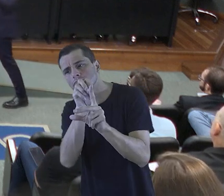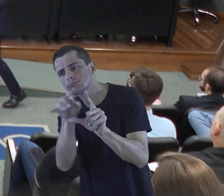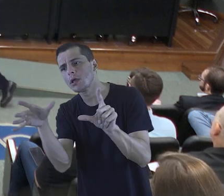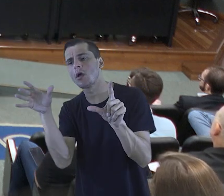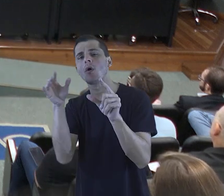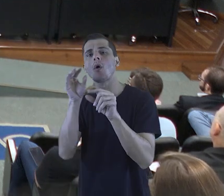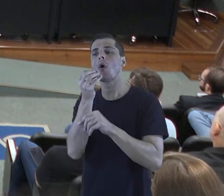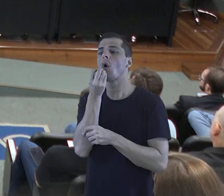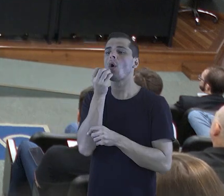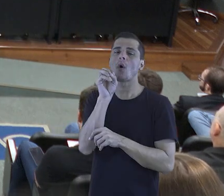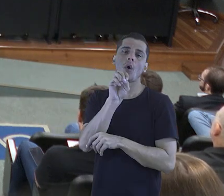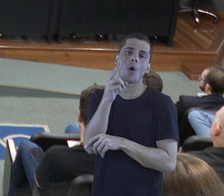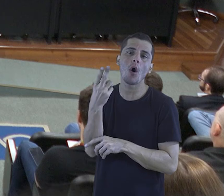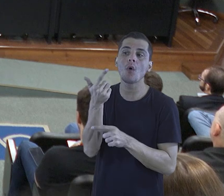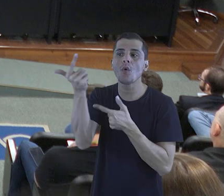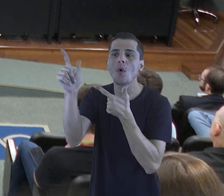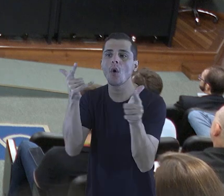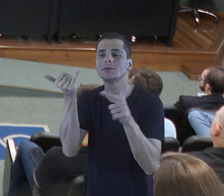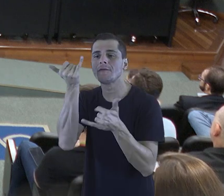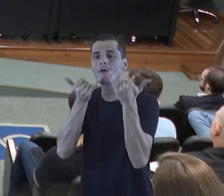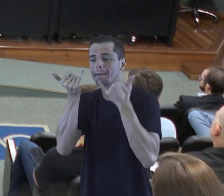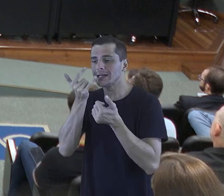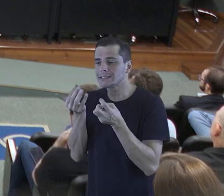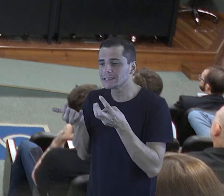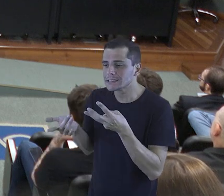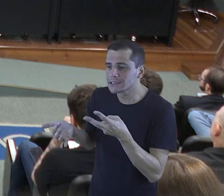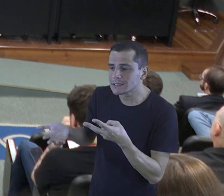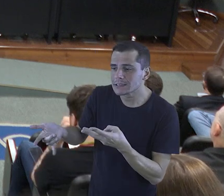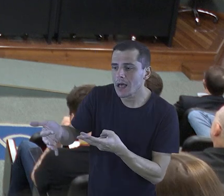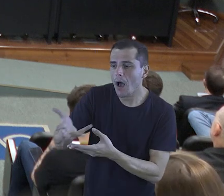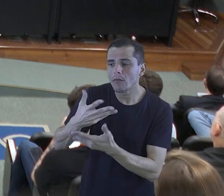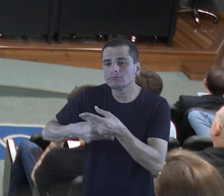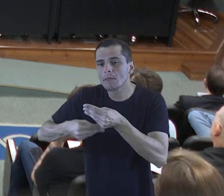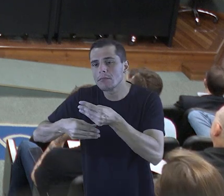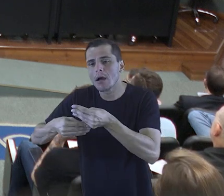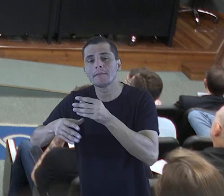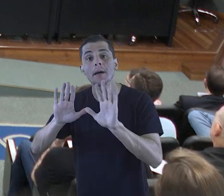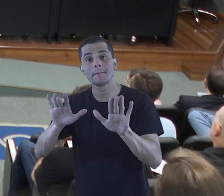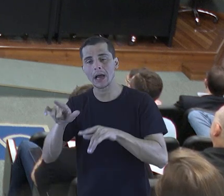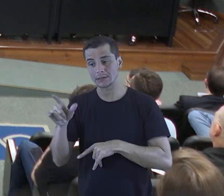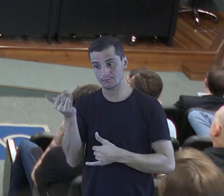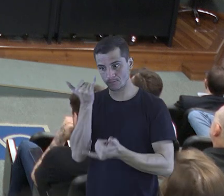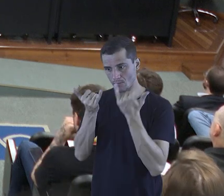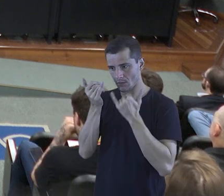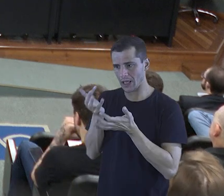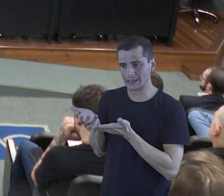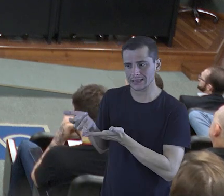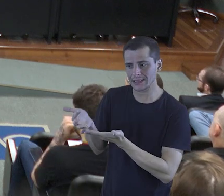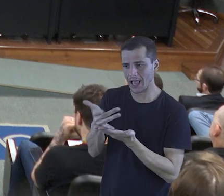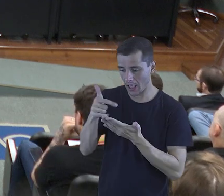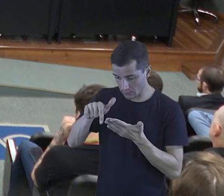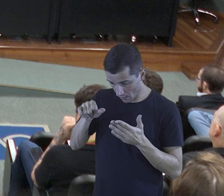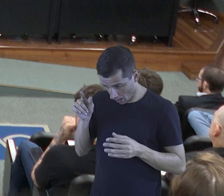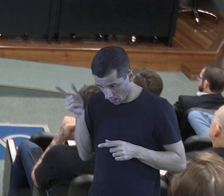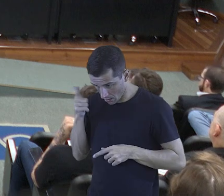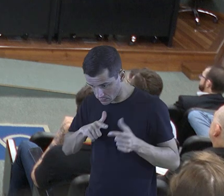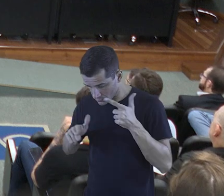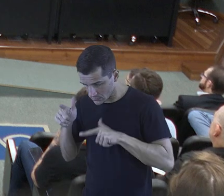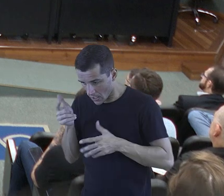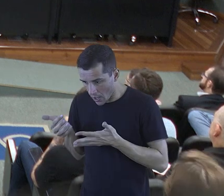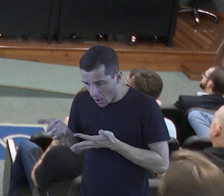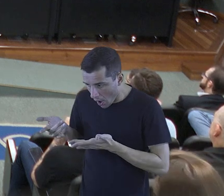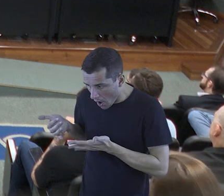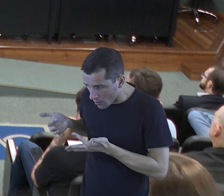Que pode ser uma eliminação, pode ser um compartilhamento, pode ser uma continuidade de tratamento. Então, você